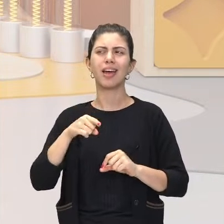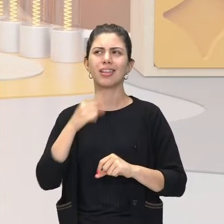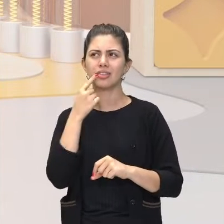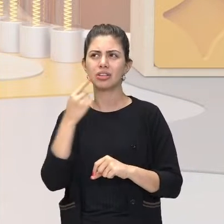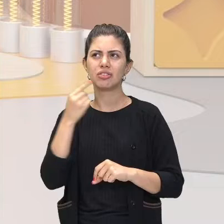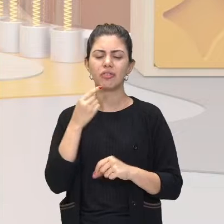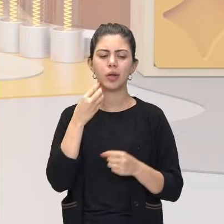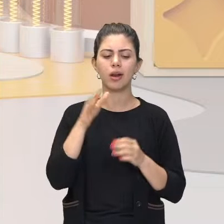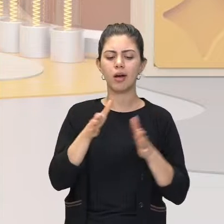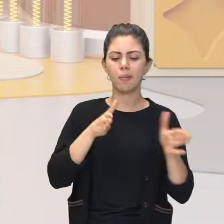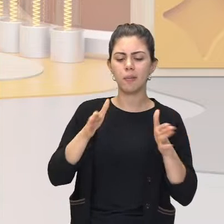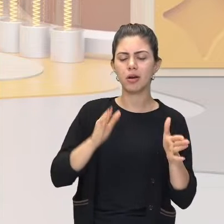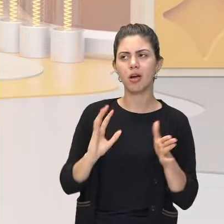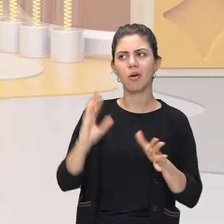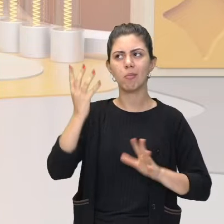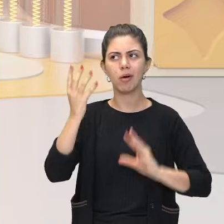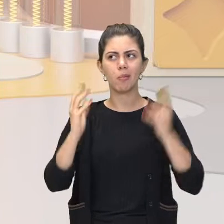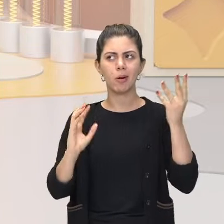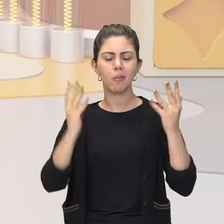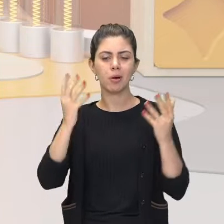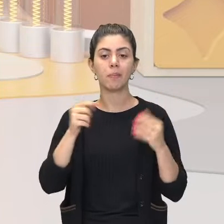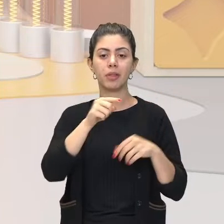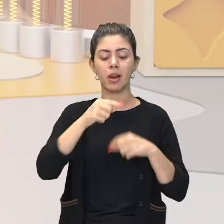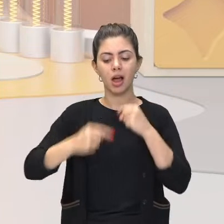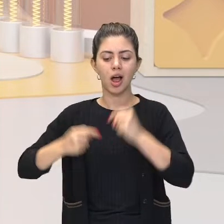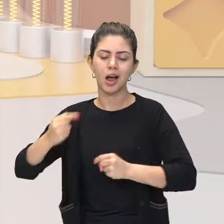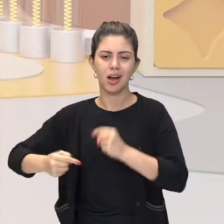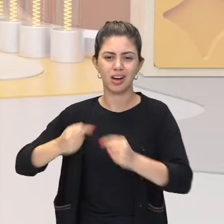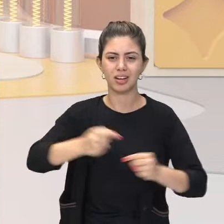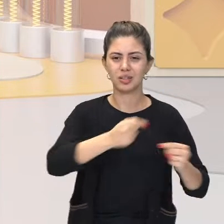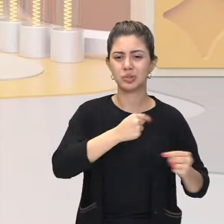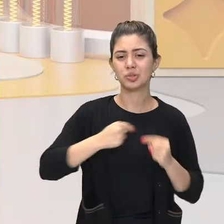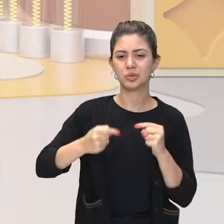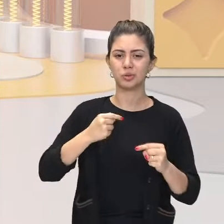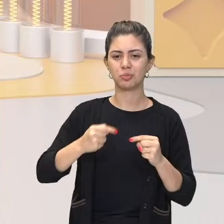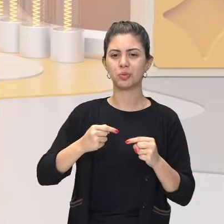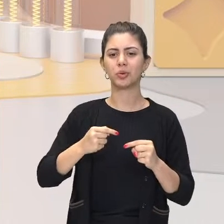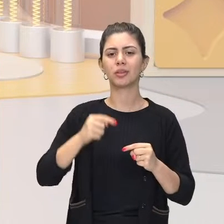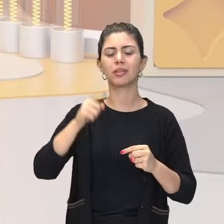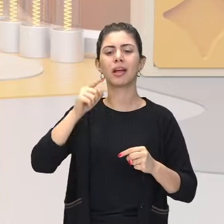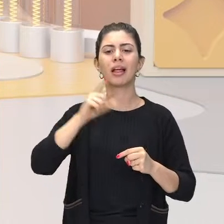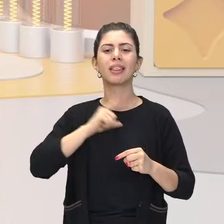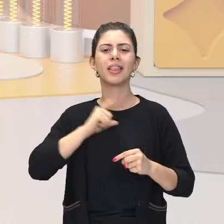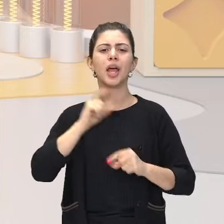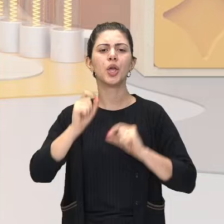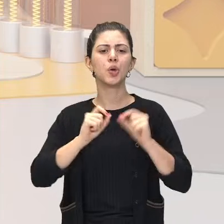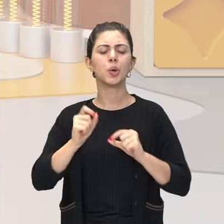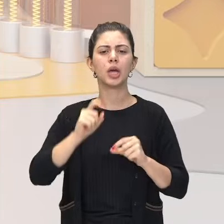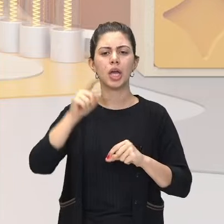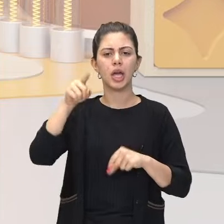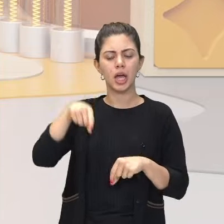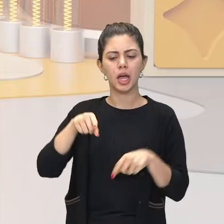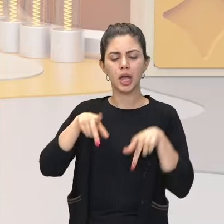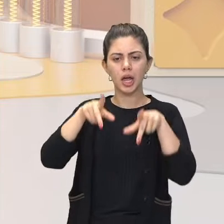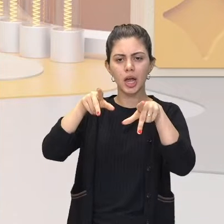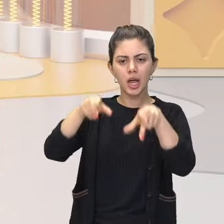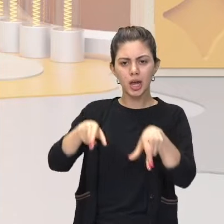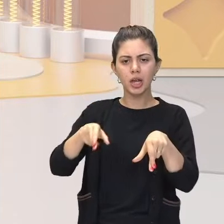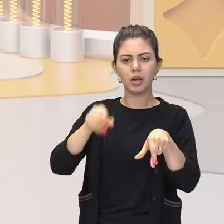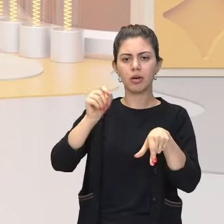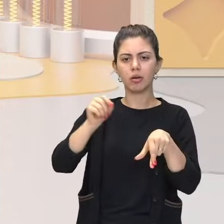muito importante. Essa luta ela vai ganhar um gás a mais, vai ganhar um fôlego com o advento